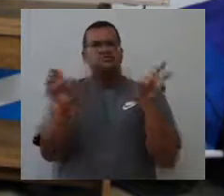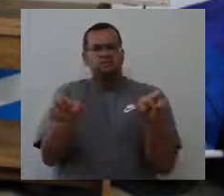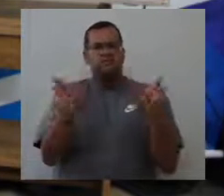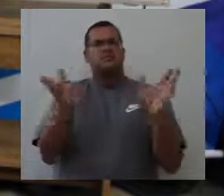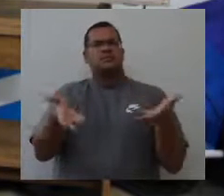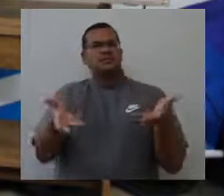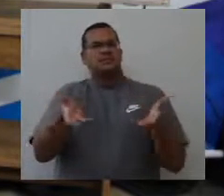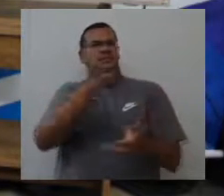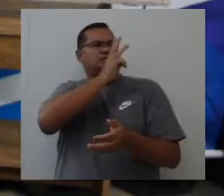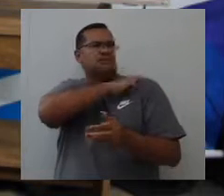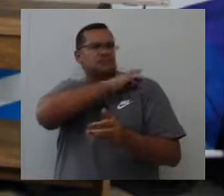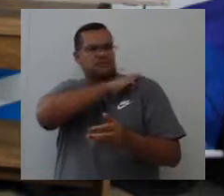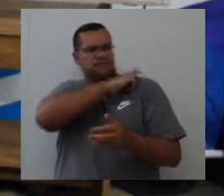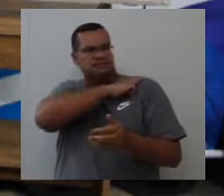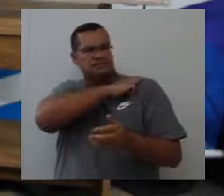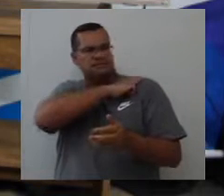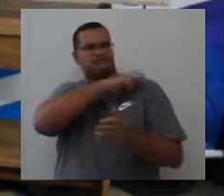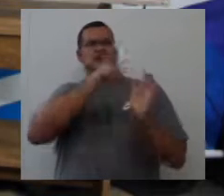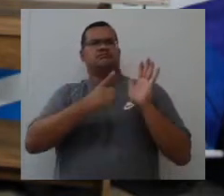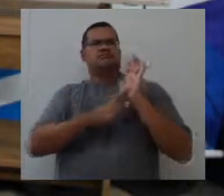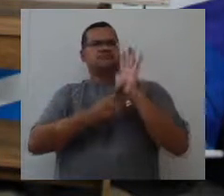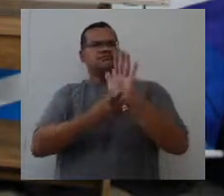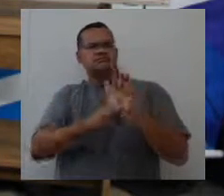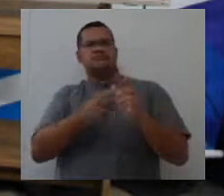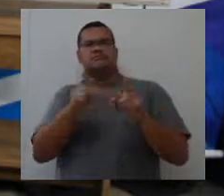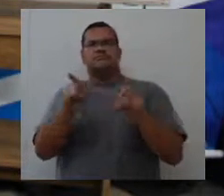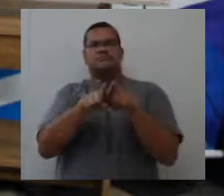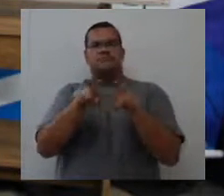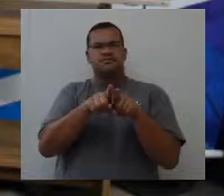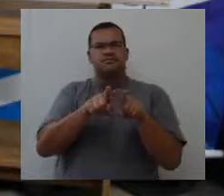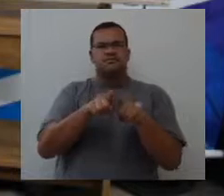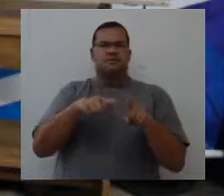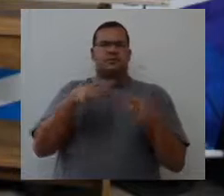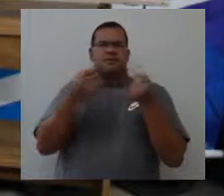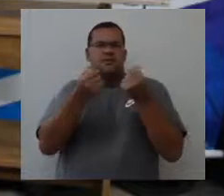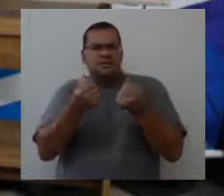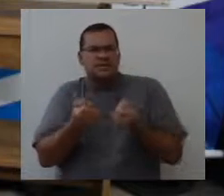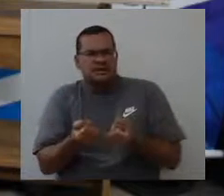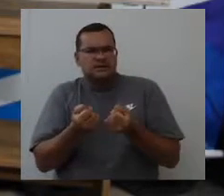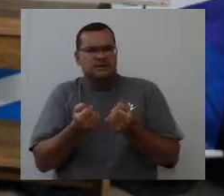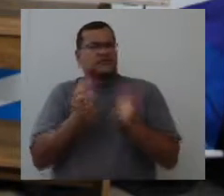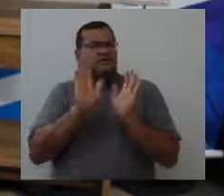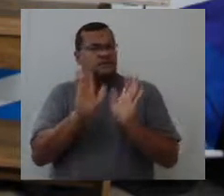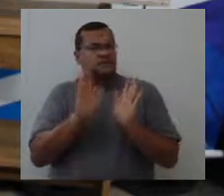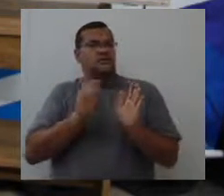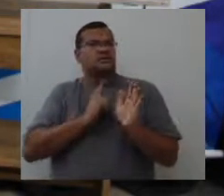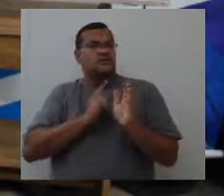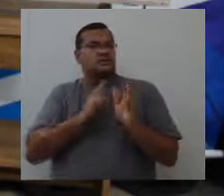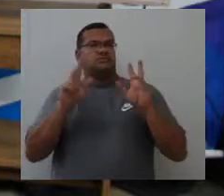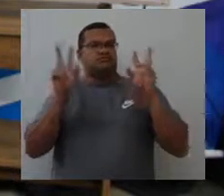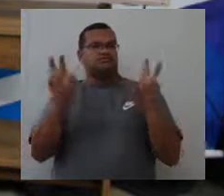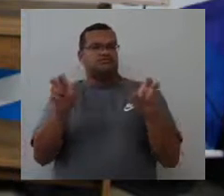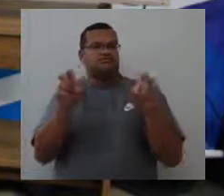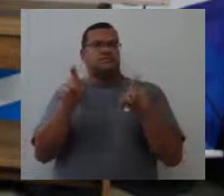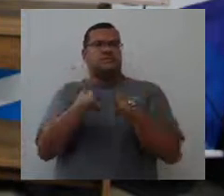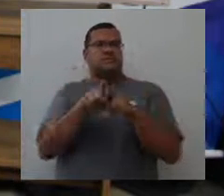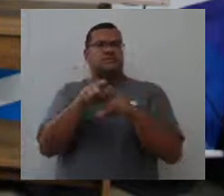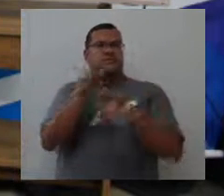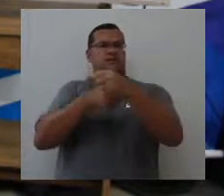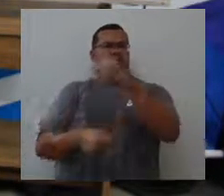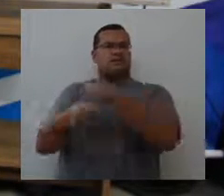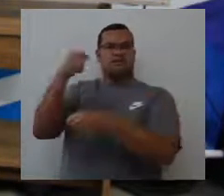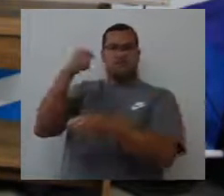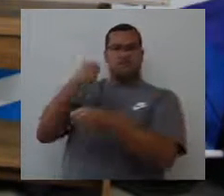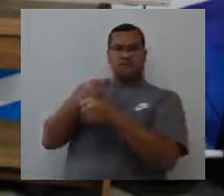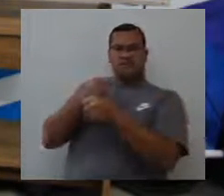na terceira série do ensino médio, trazendo para a gente uma abordagem mais pesada um pouco. E é um tema que ano passado no